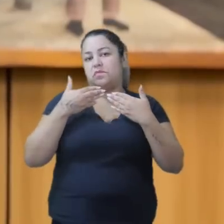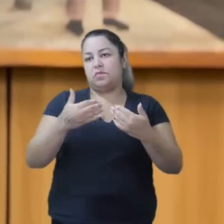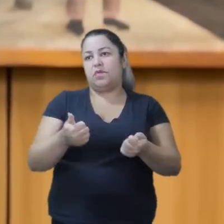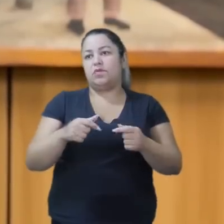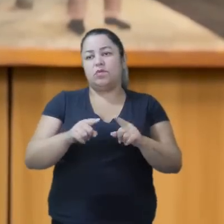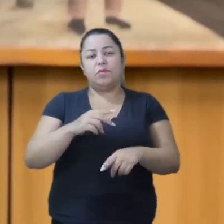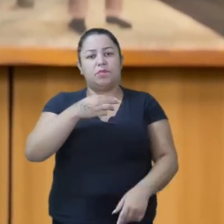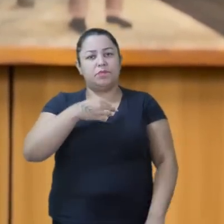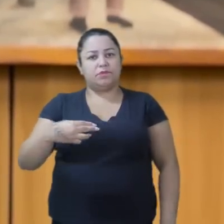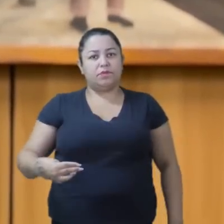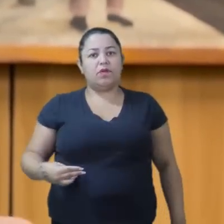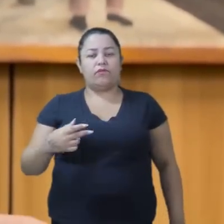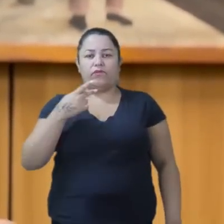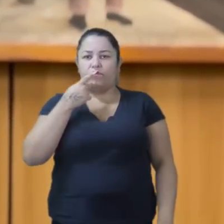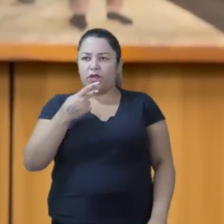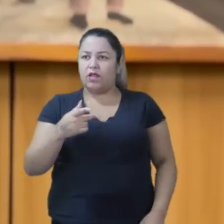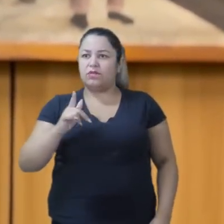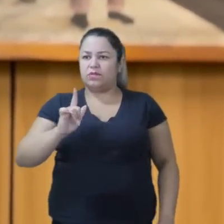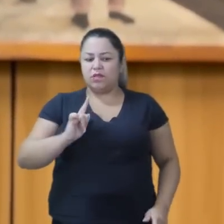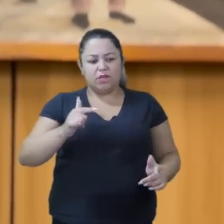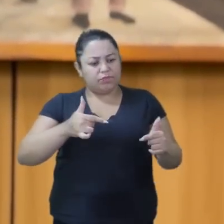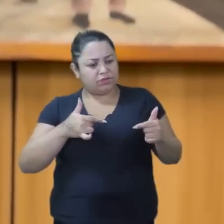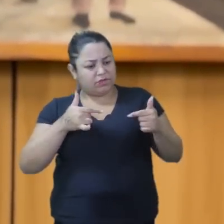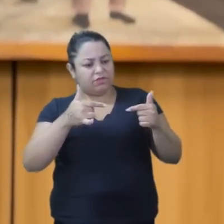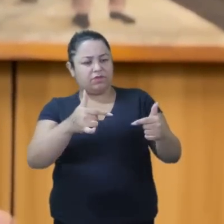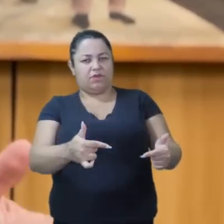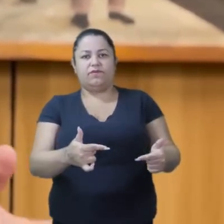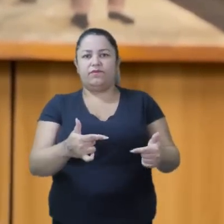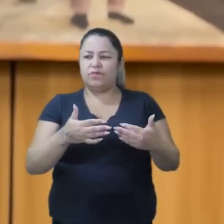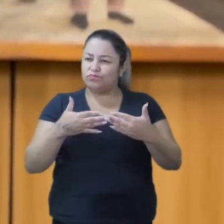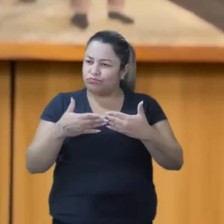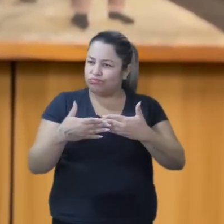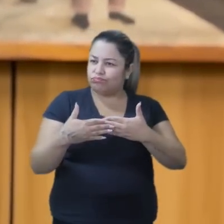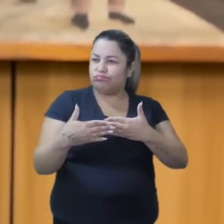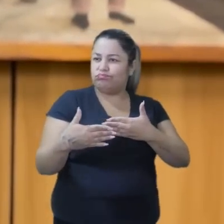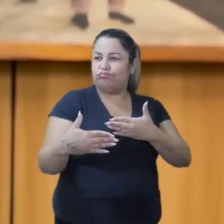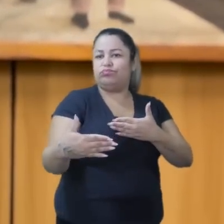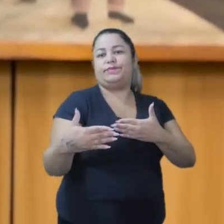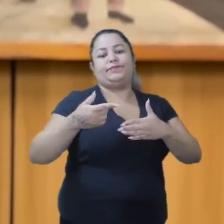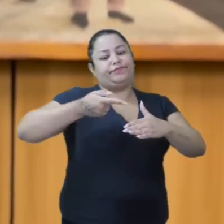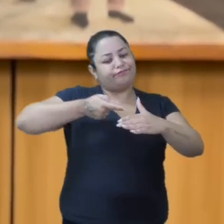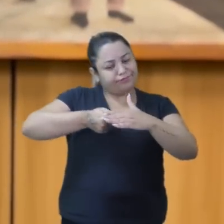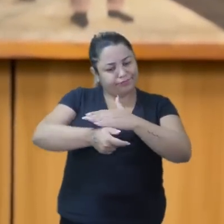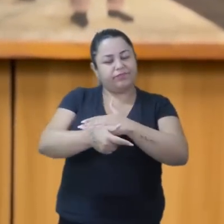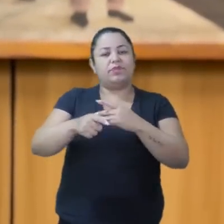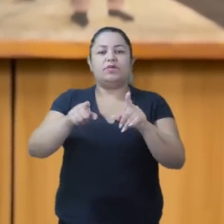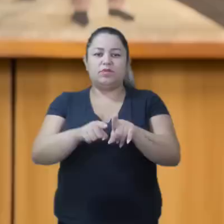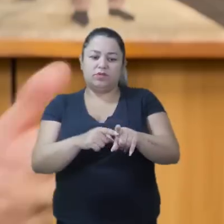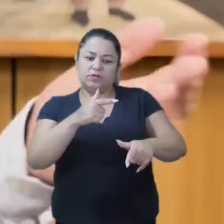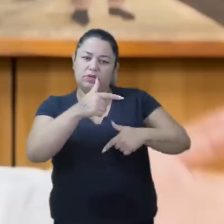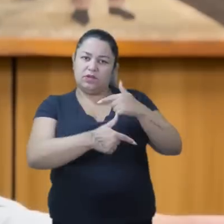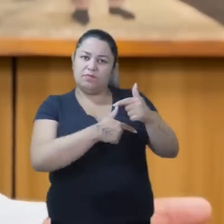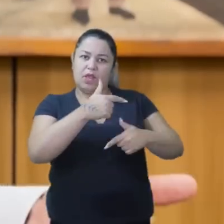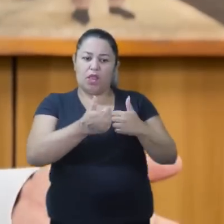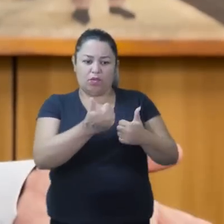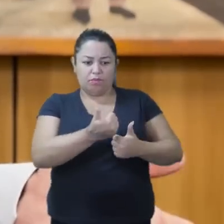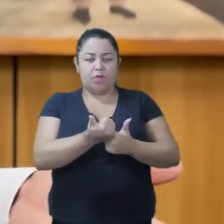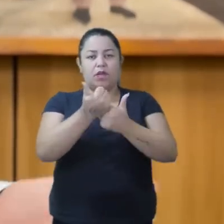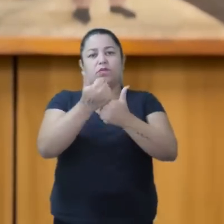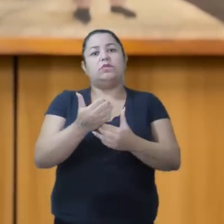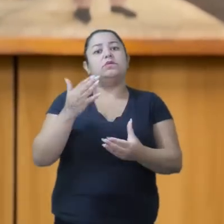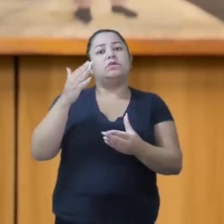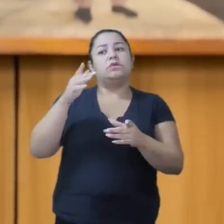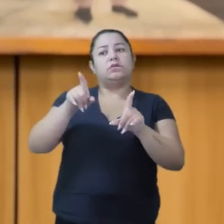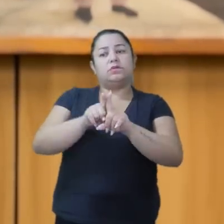ministro destaca ainda que há muitos desafios pela frente. Os investimentos na educação no trabalho, o apoio no processo